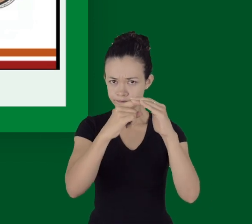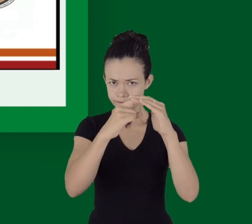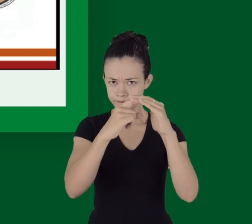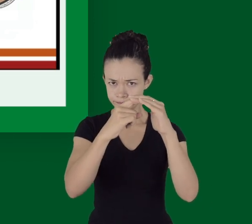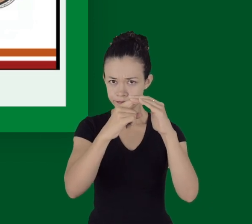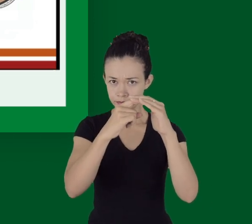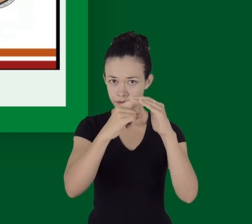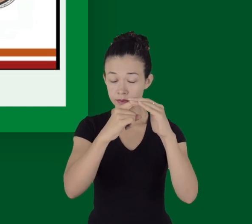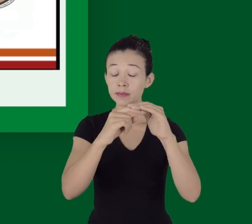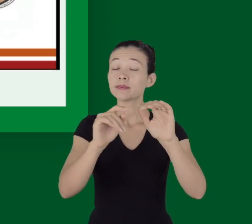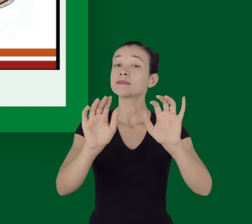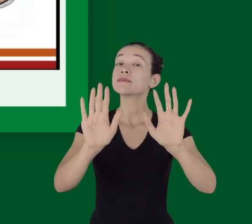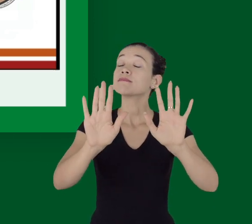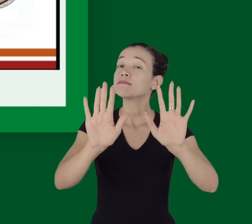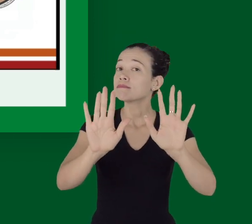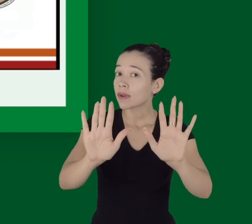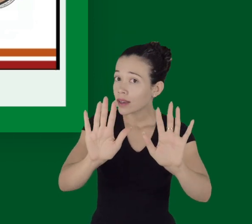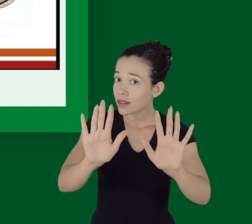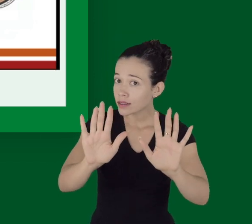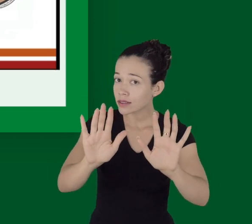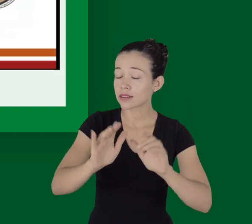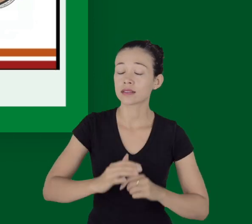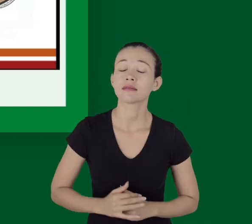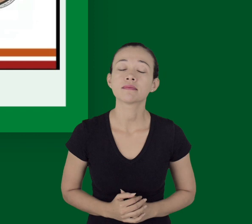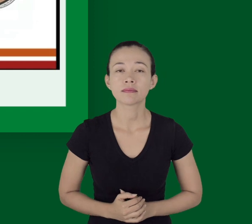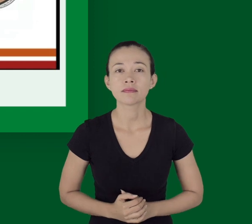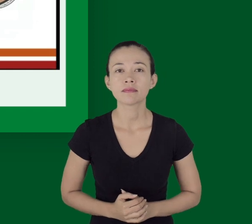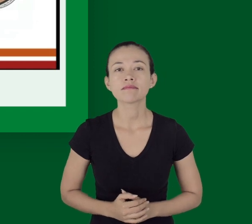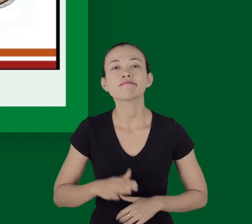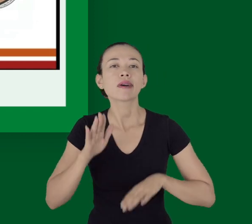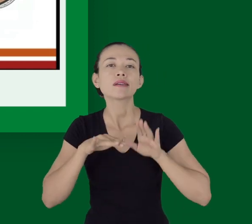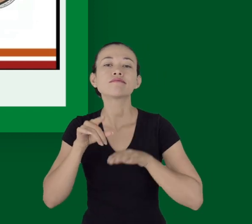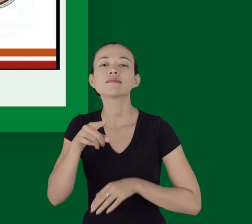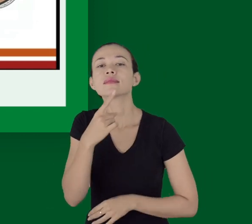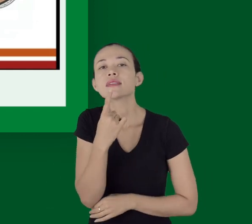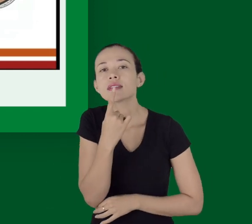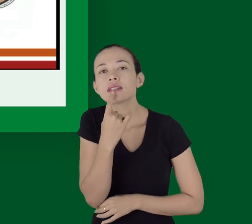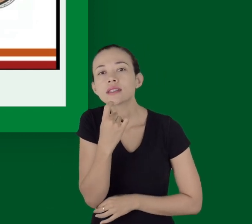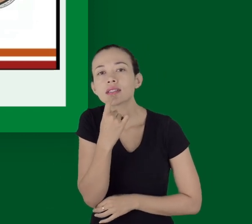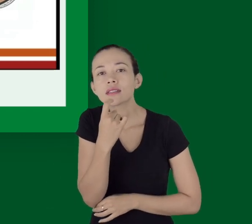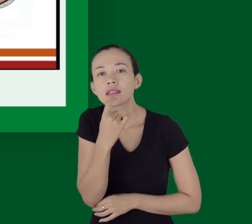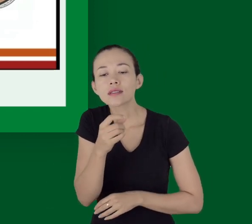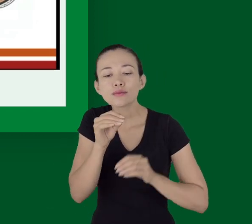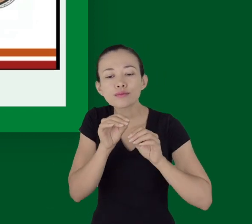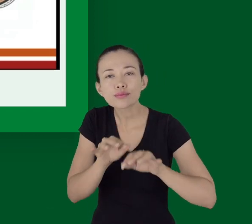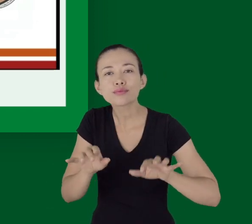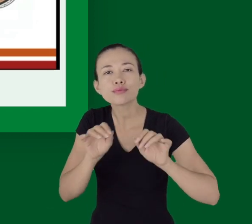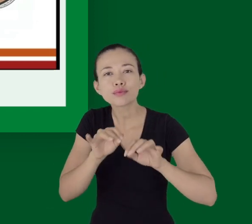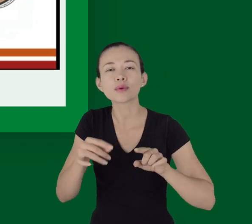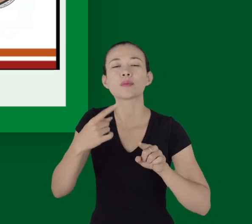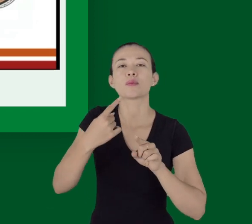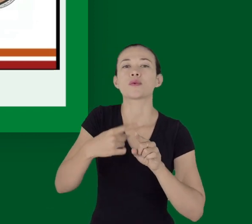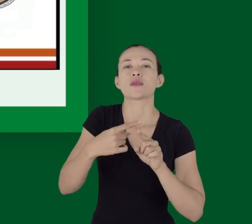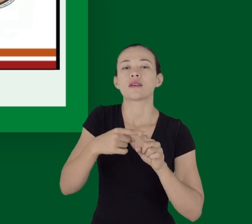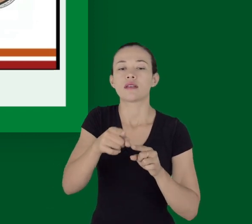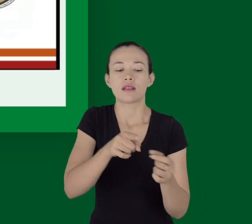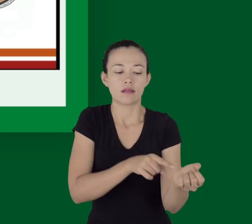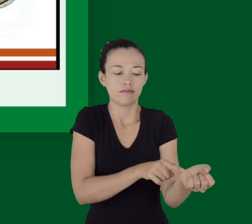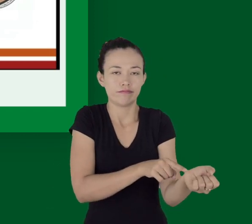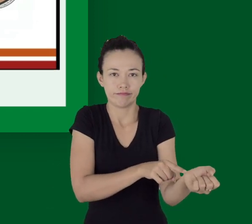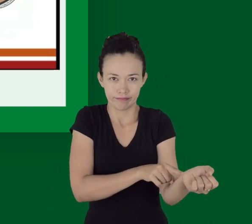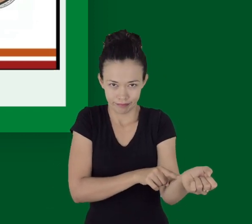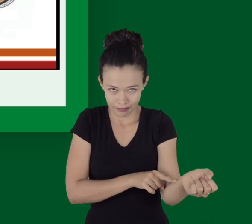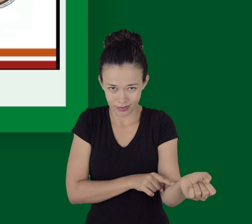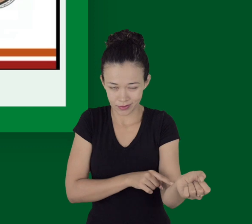mater, ela é bem aderida na calota craniana. Mas quando você tem, às vezes, sangramento, ruptura da